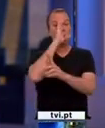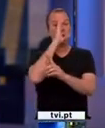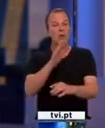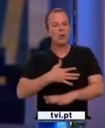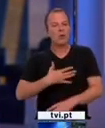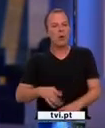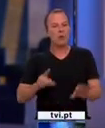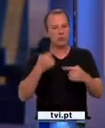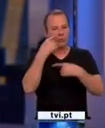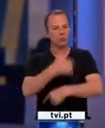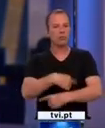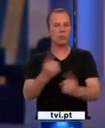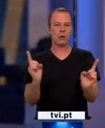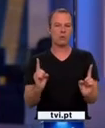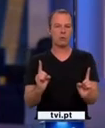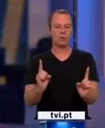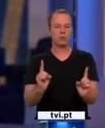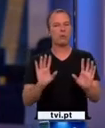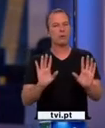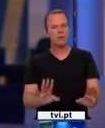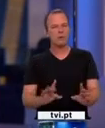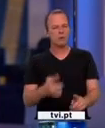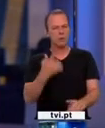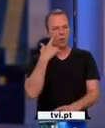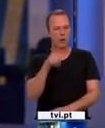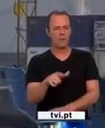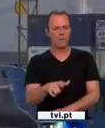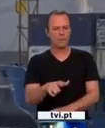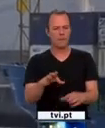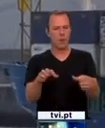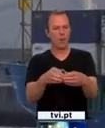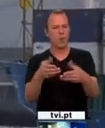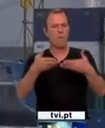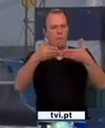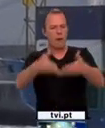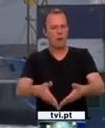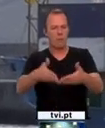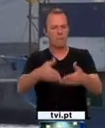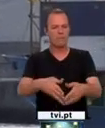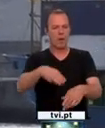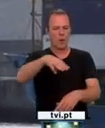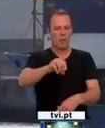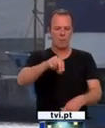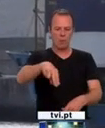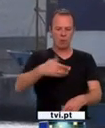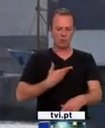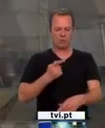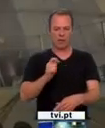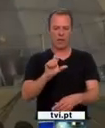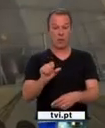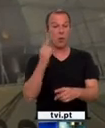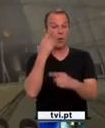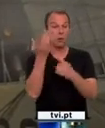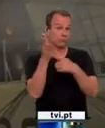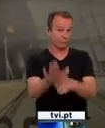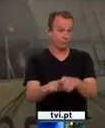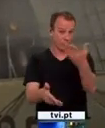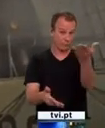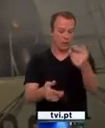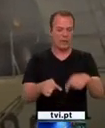si mesmos. Está a ver o Patrulha Mondego? Talvez seja uma boa imagem para o Estado português. Ainda há uma